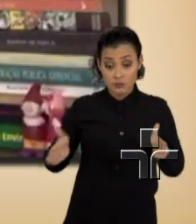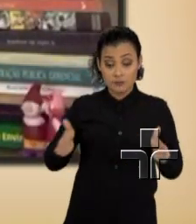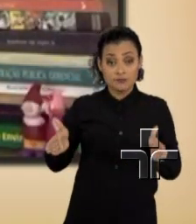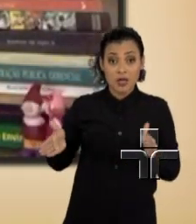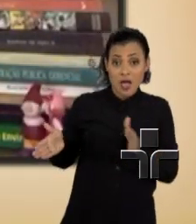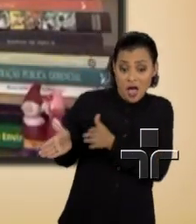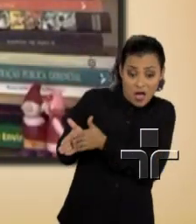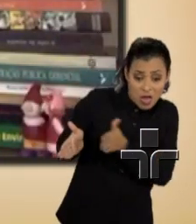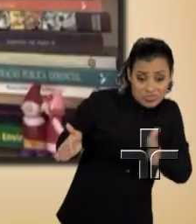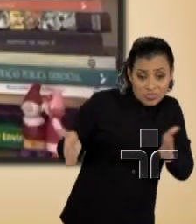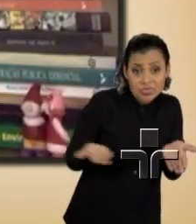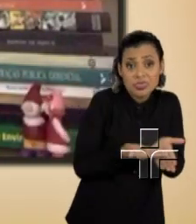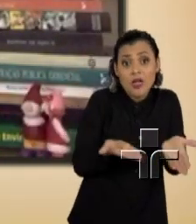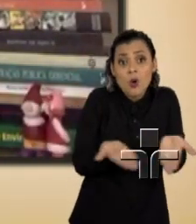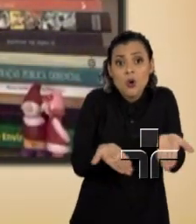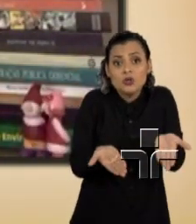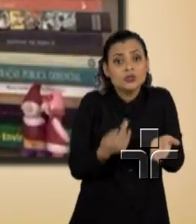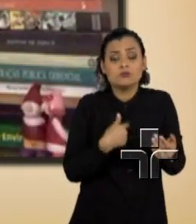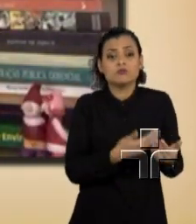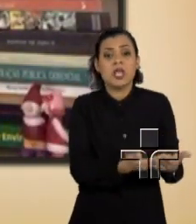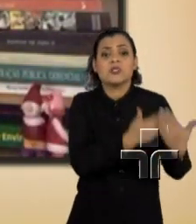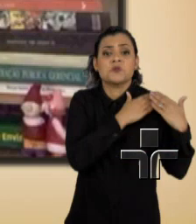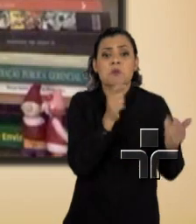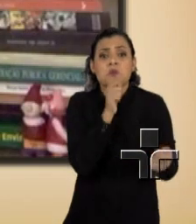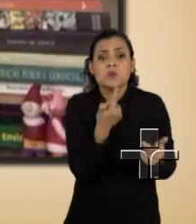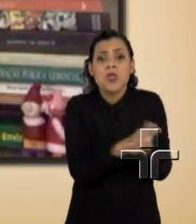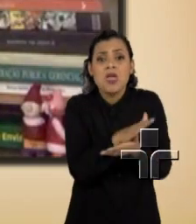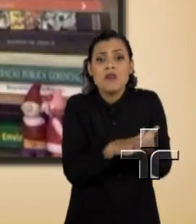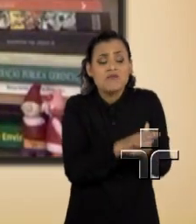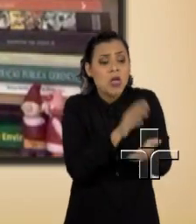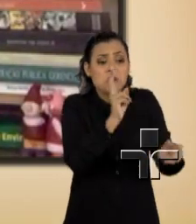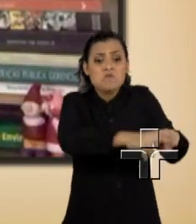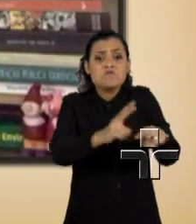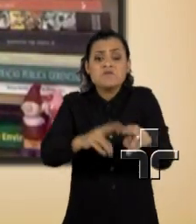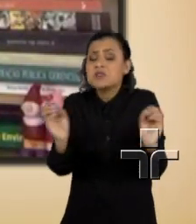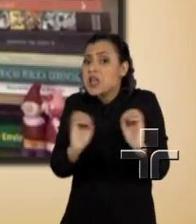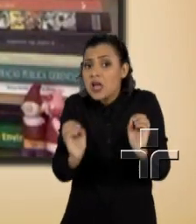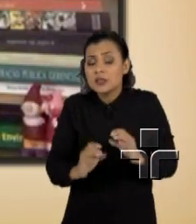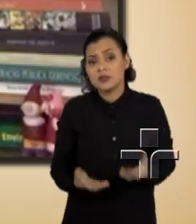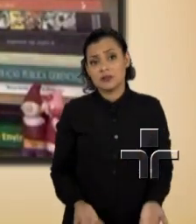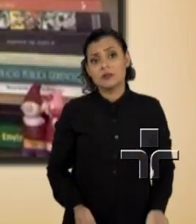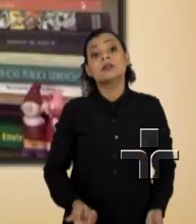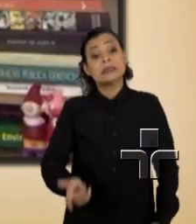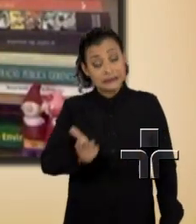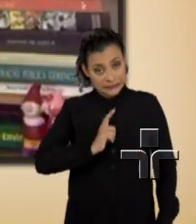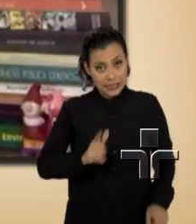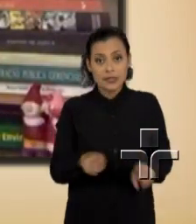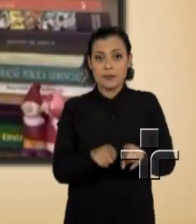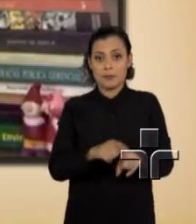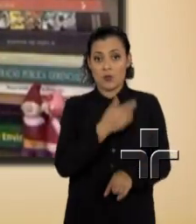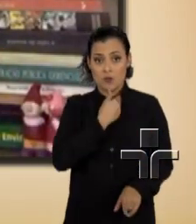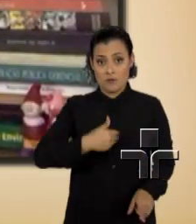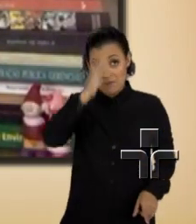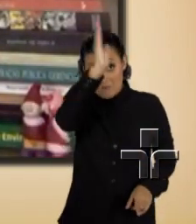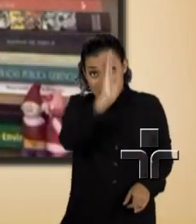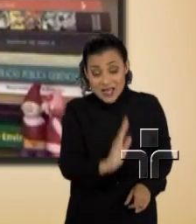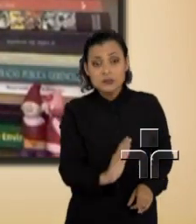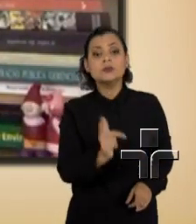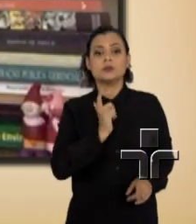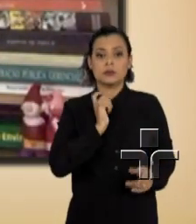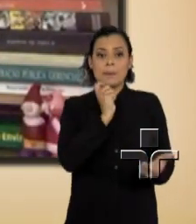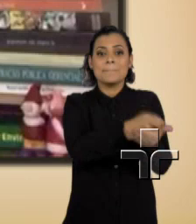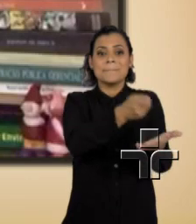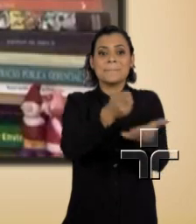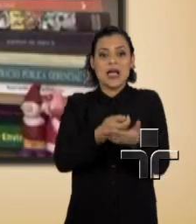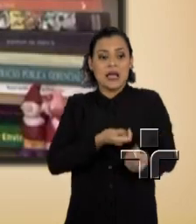desses crimes foi responsabilizado criminalmente até hoje. Há uma responsabilização civil do Estado brasileiro, que paga reparações a